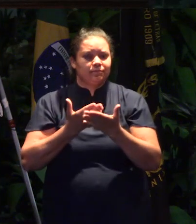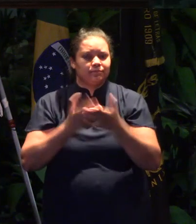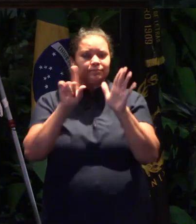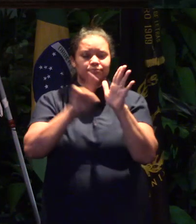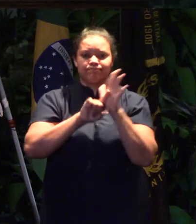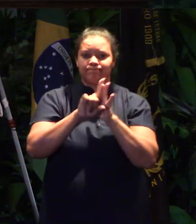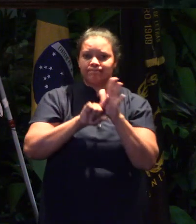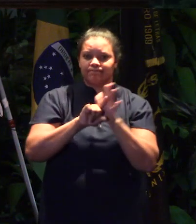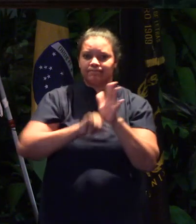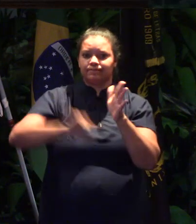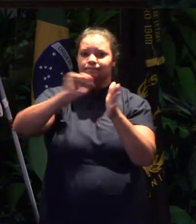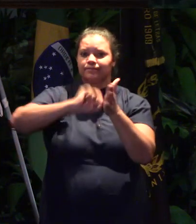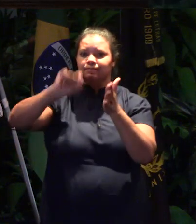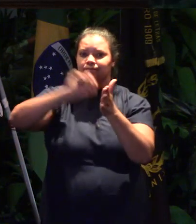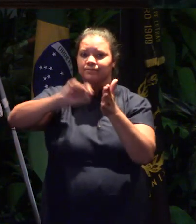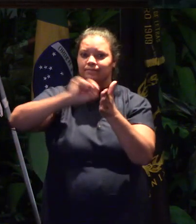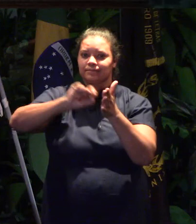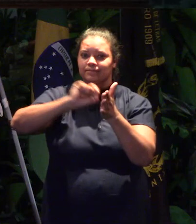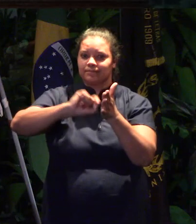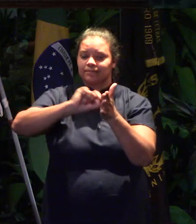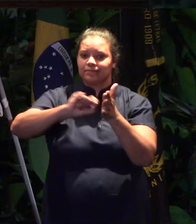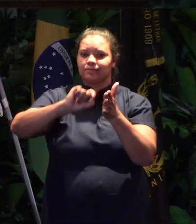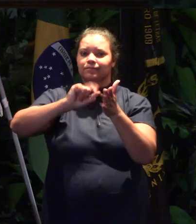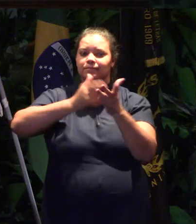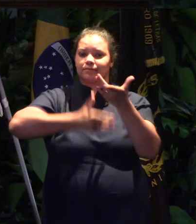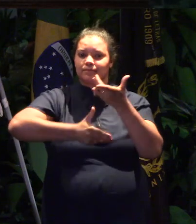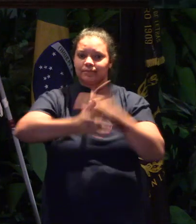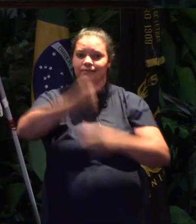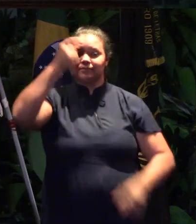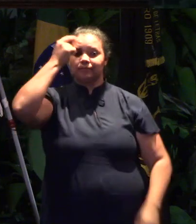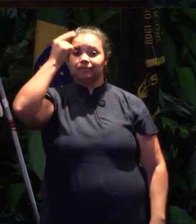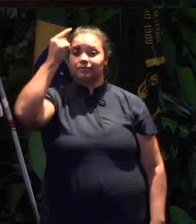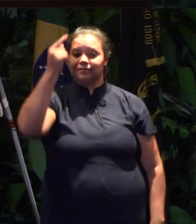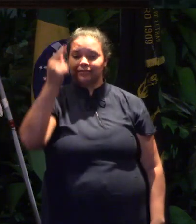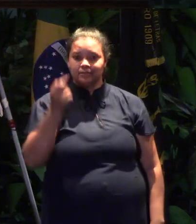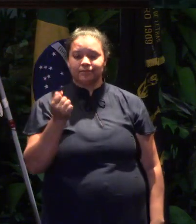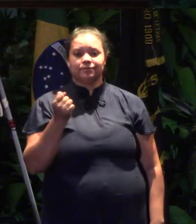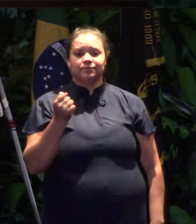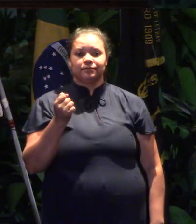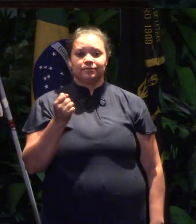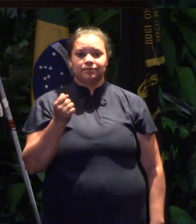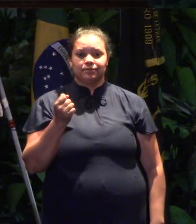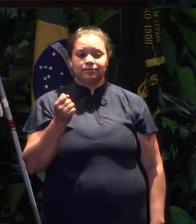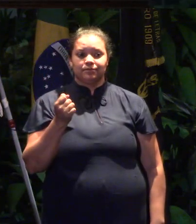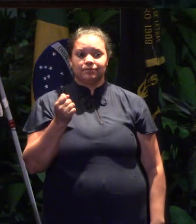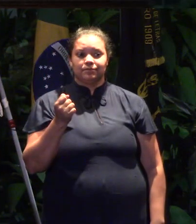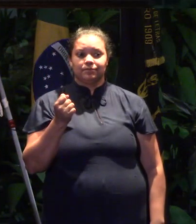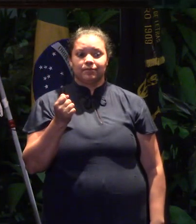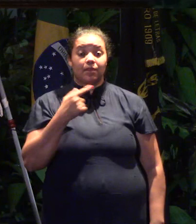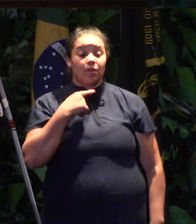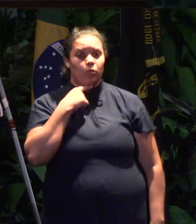da escrita, do compartilhamento das suas ideias. Eu acho que isso é mesmo inquestionável. A